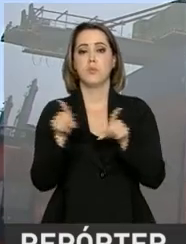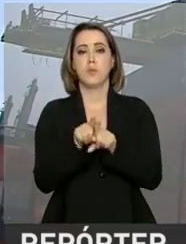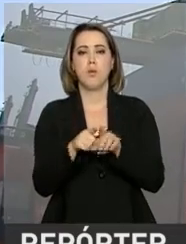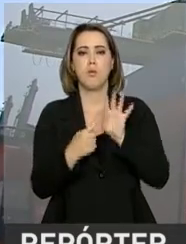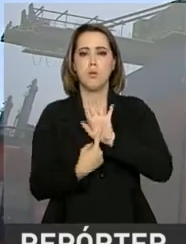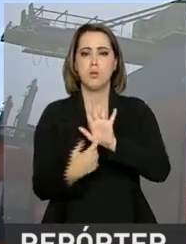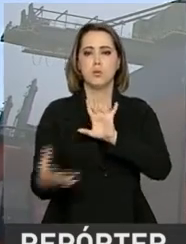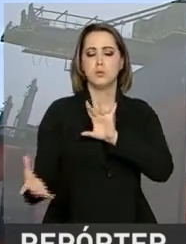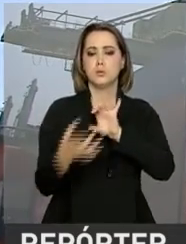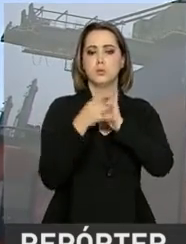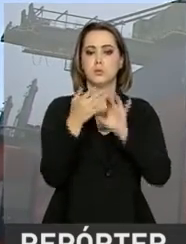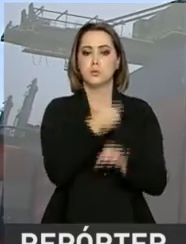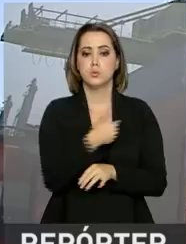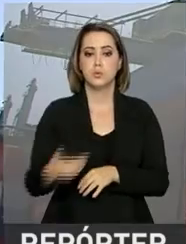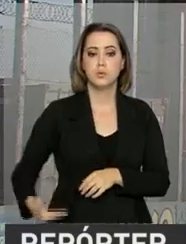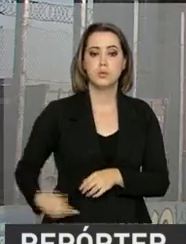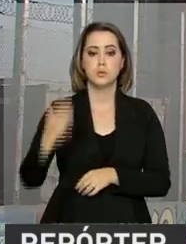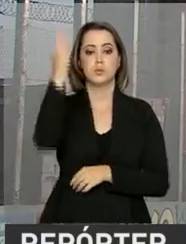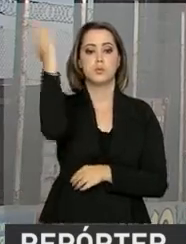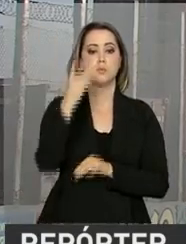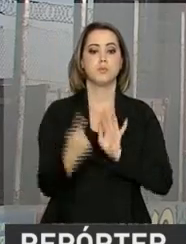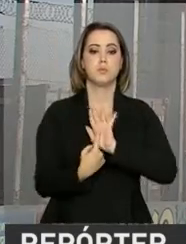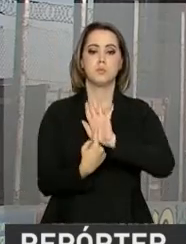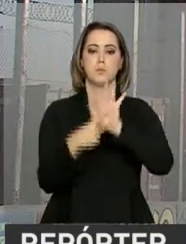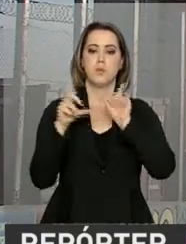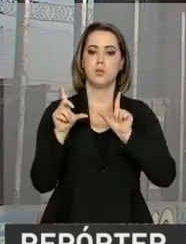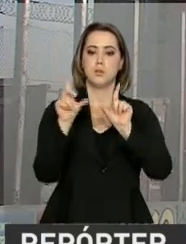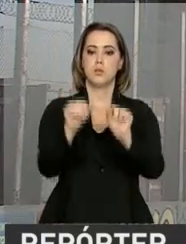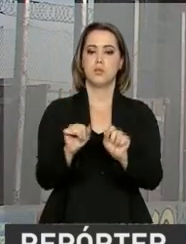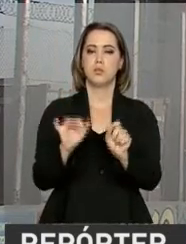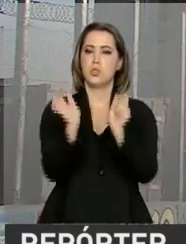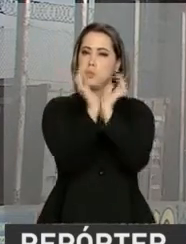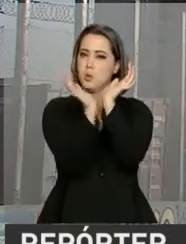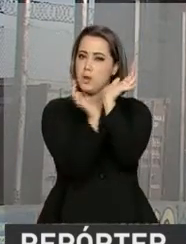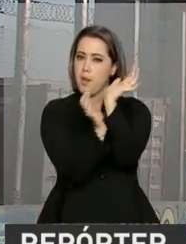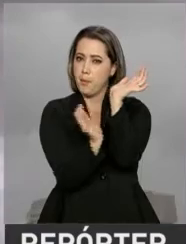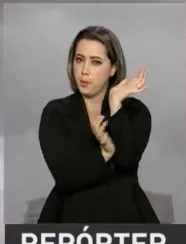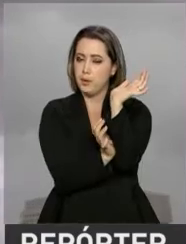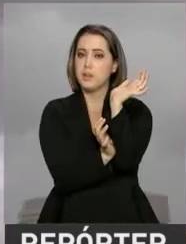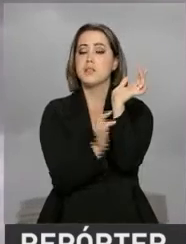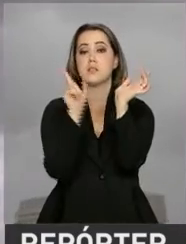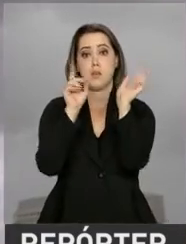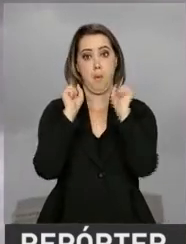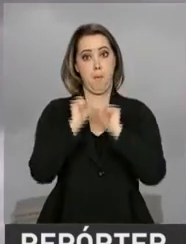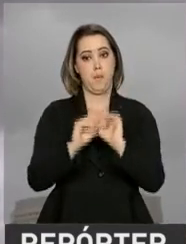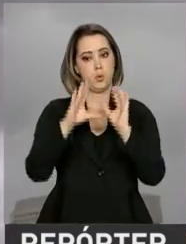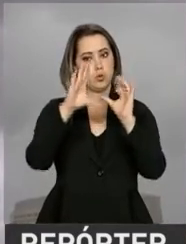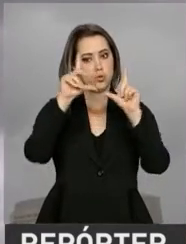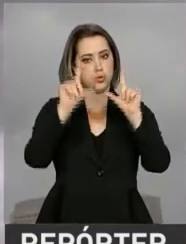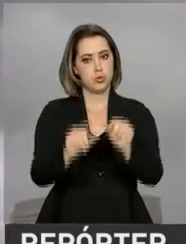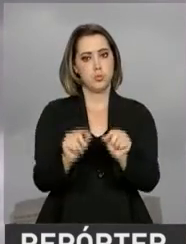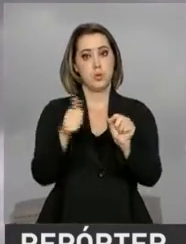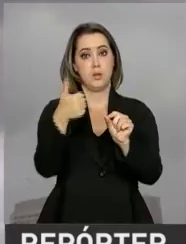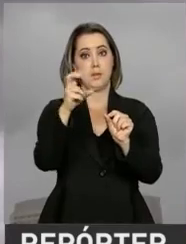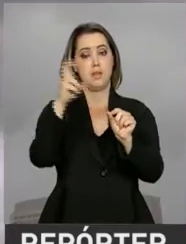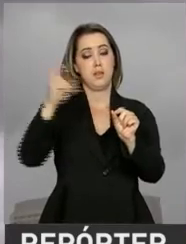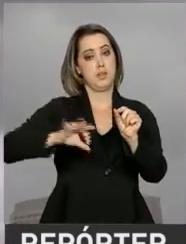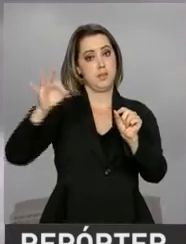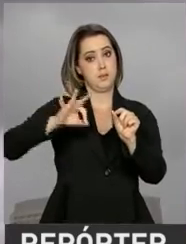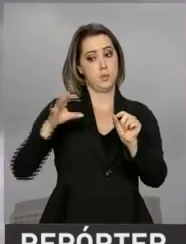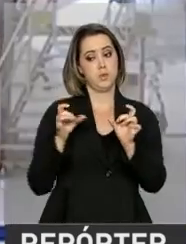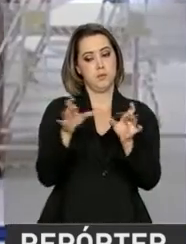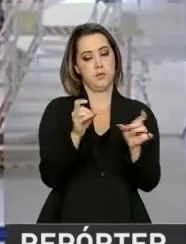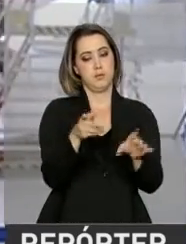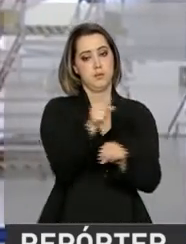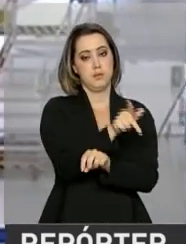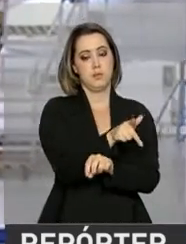em parceria com o governo brasileiro, mostra que diminuir a burocracia pode reduzir em quase 15% os custos das vendas para o